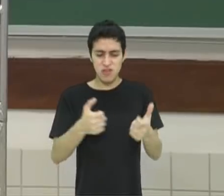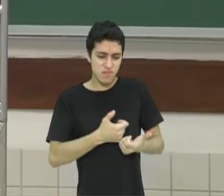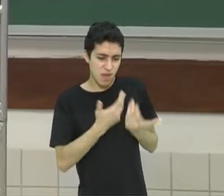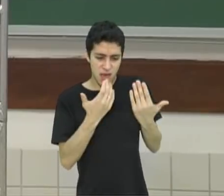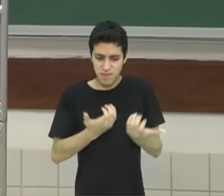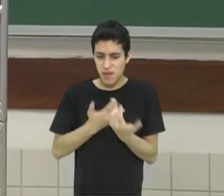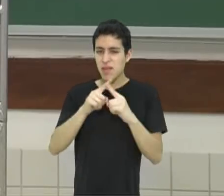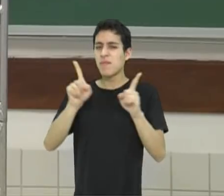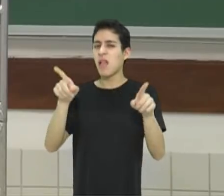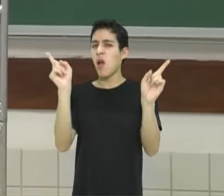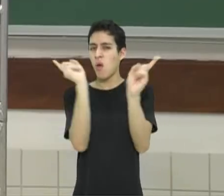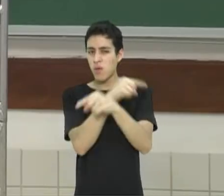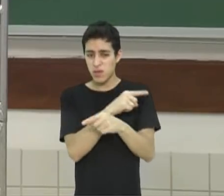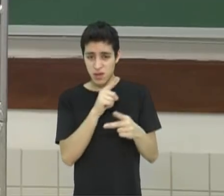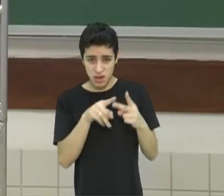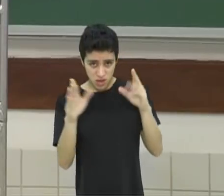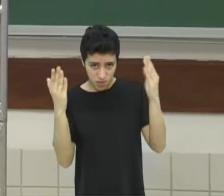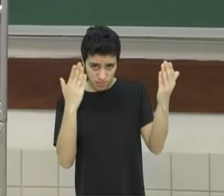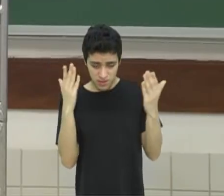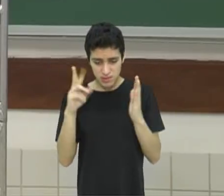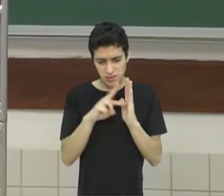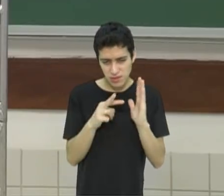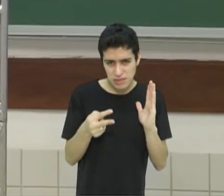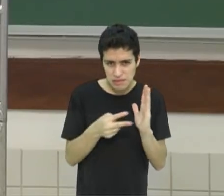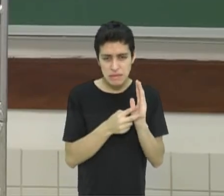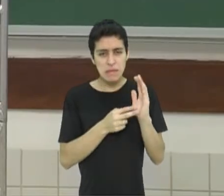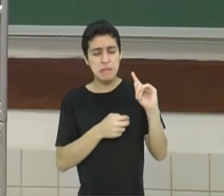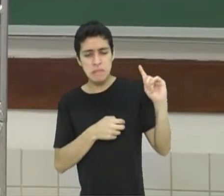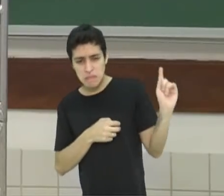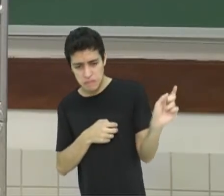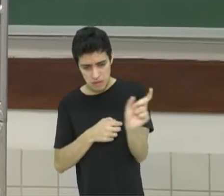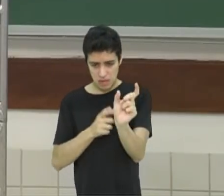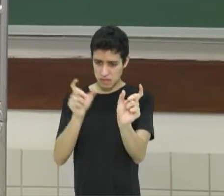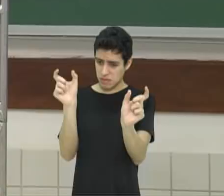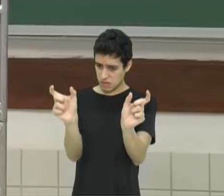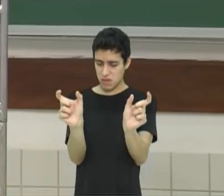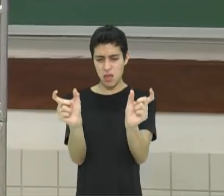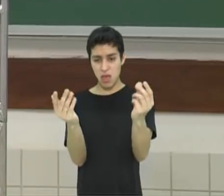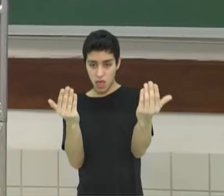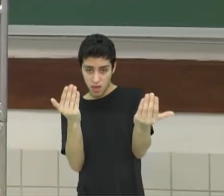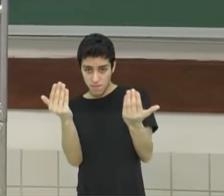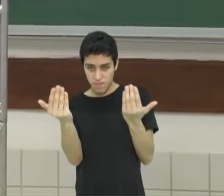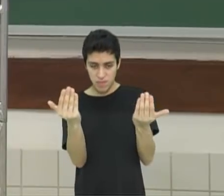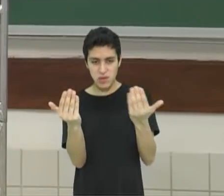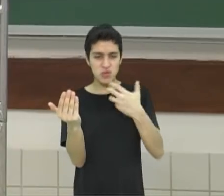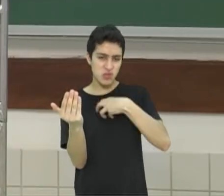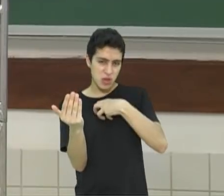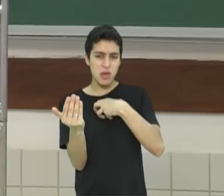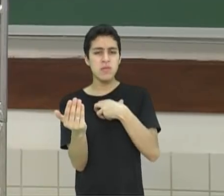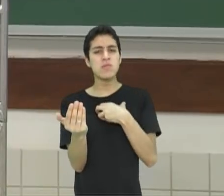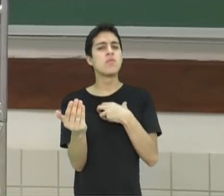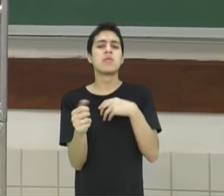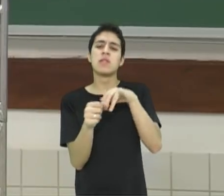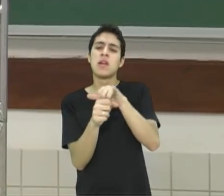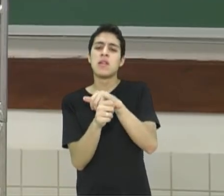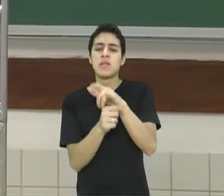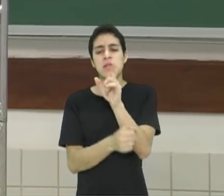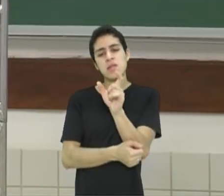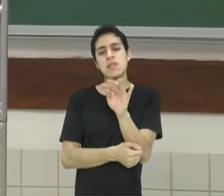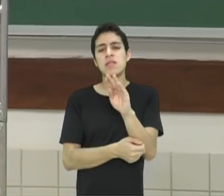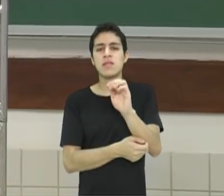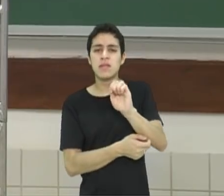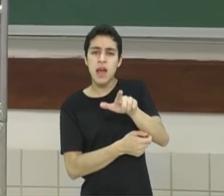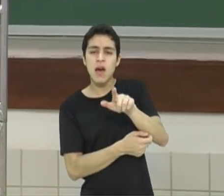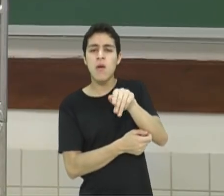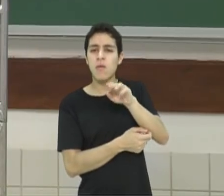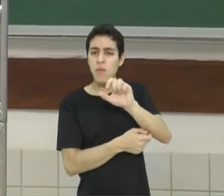a comparação, quando eu comparo 2 itens utilizando palavras como tal